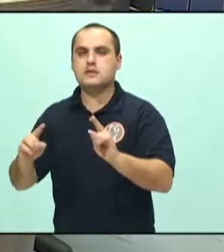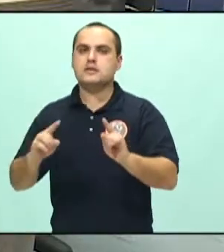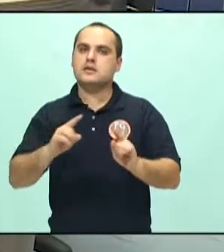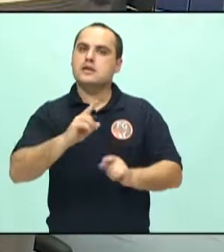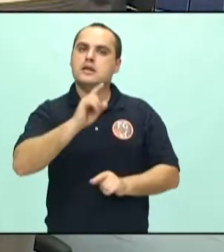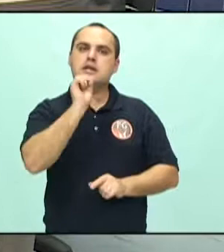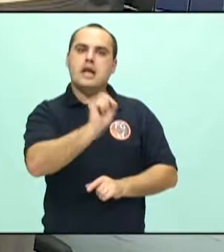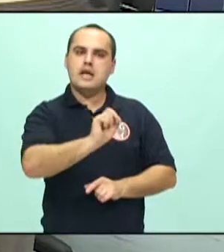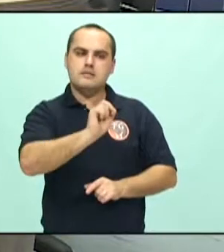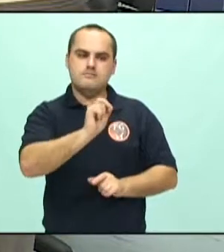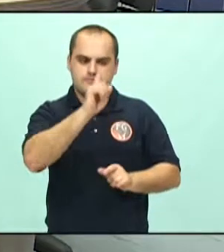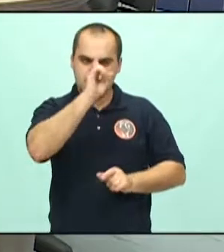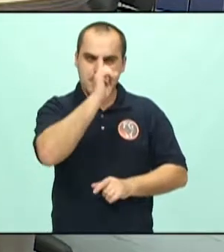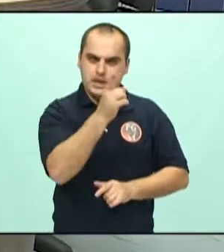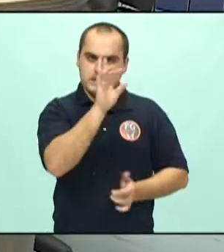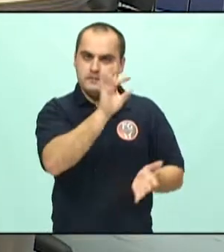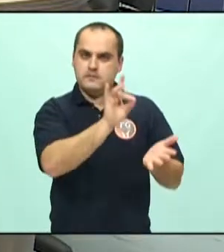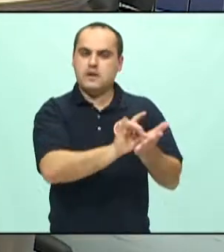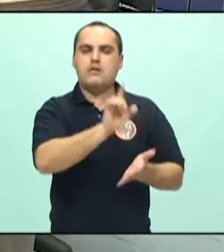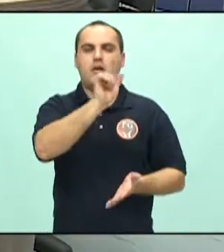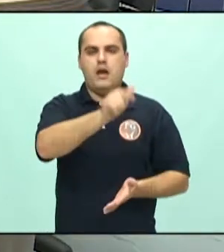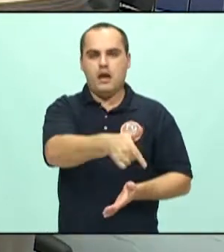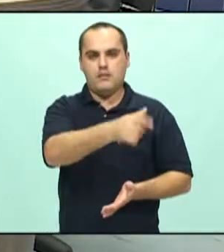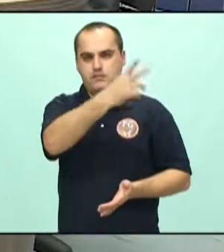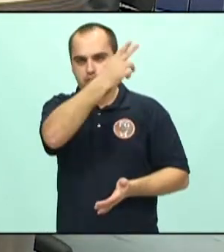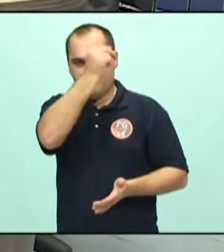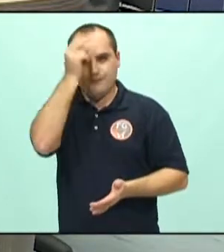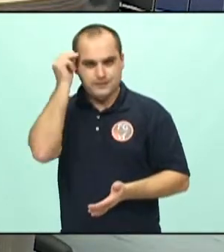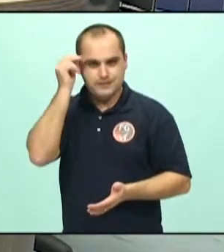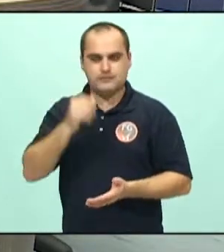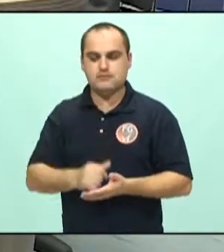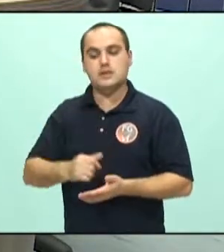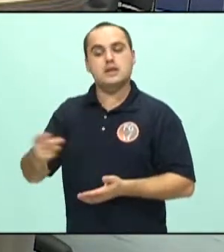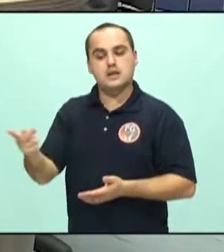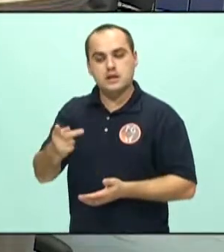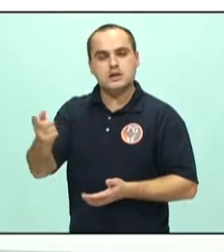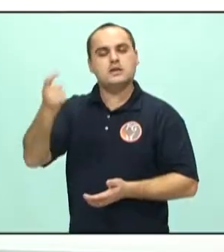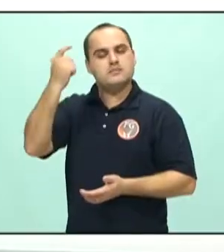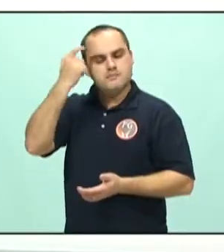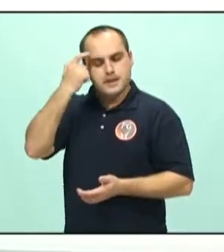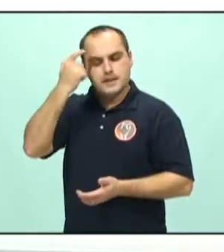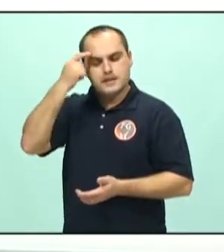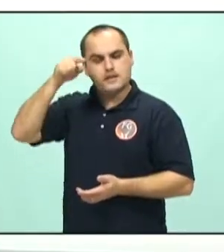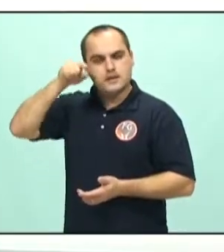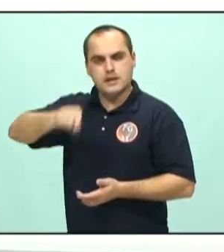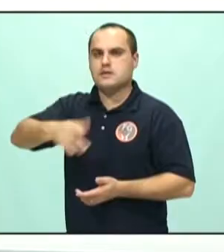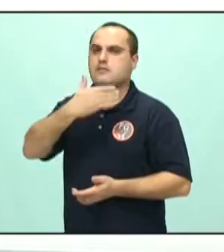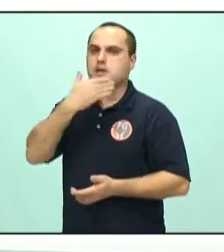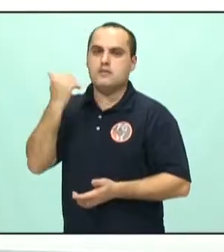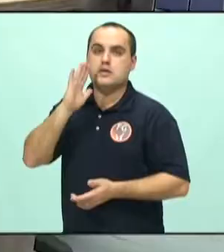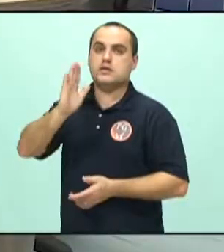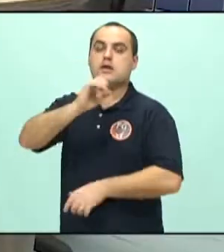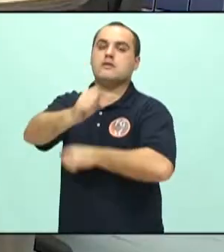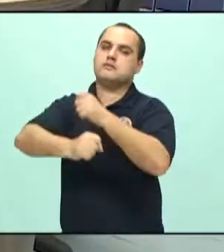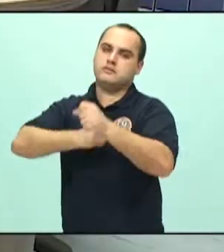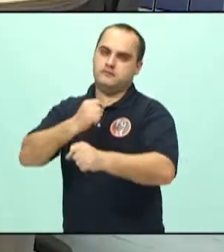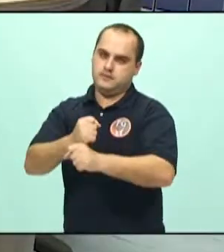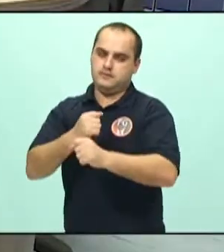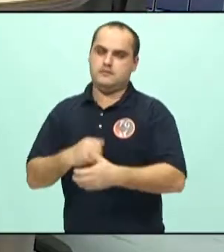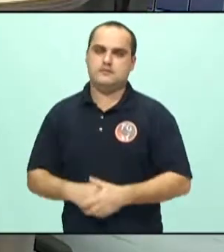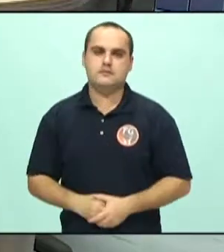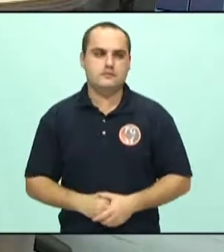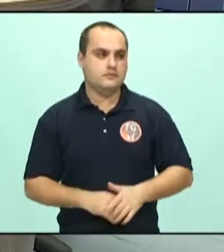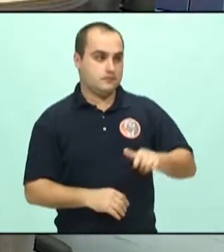Esse é o modelo que nós temos defendido e é o modelo que nós acreditamos que iremos conseguir convencer o governo federal para implantar já para o ano que vem. Essa posição é